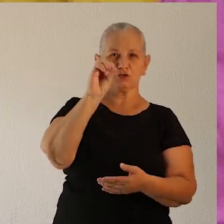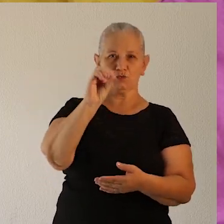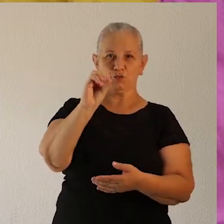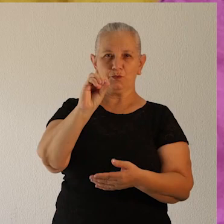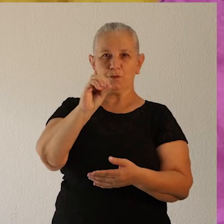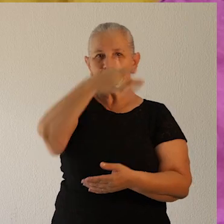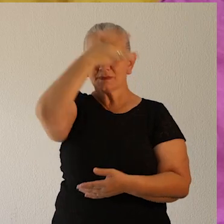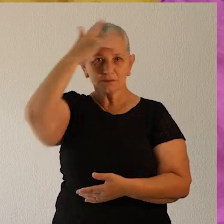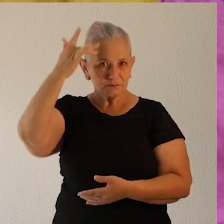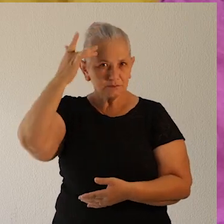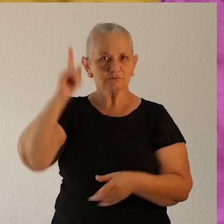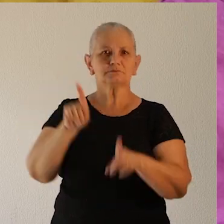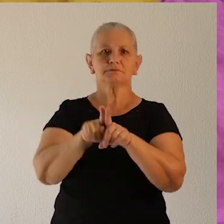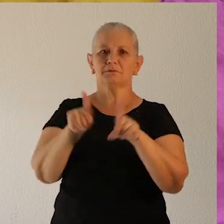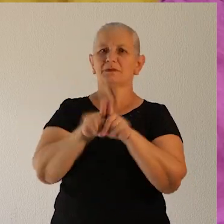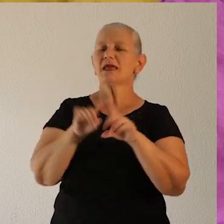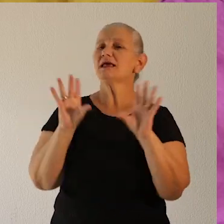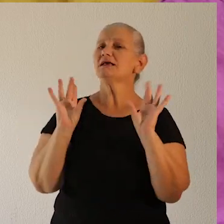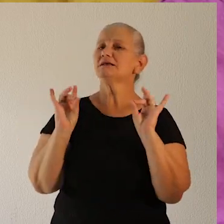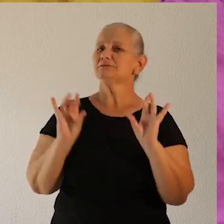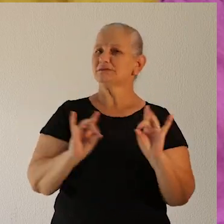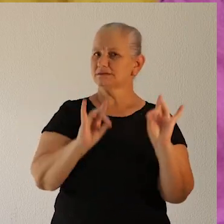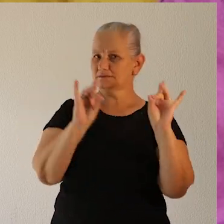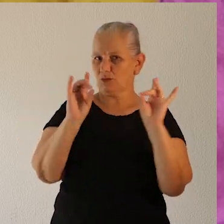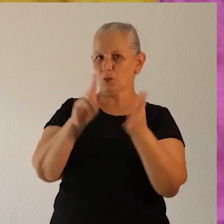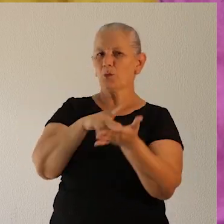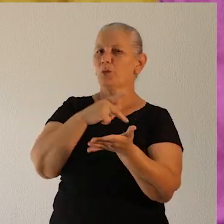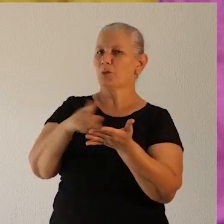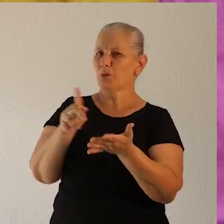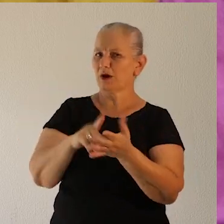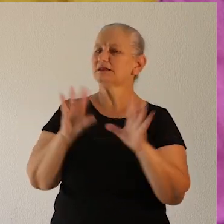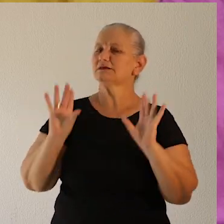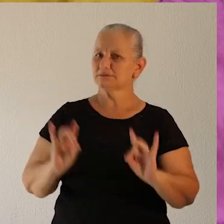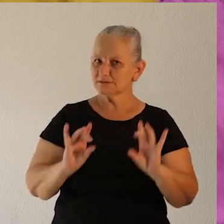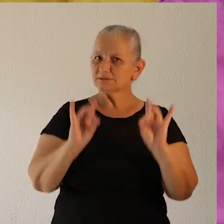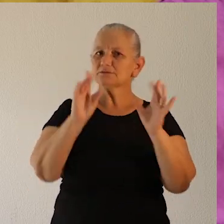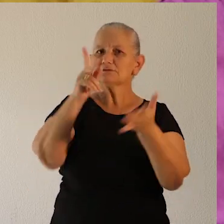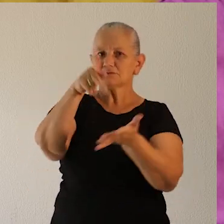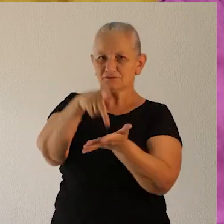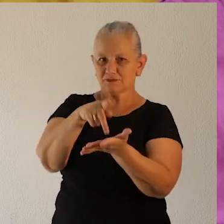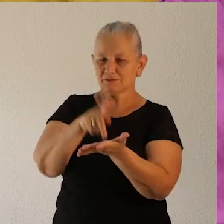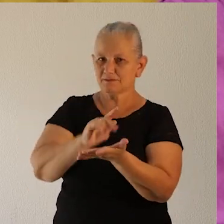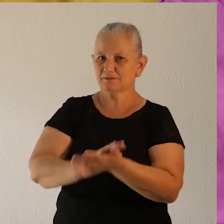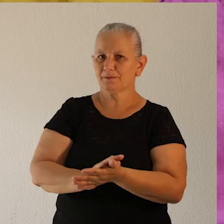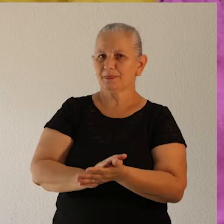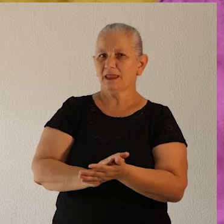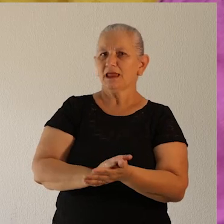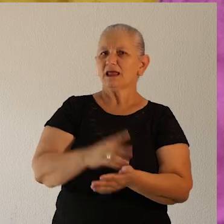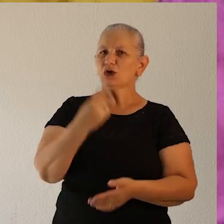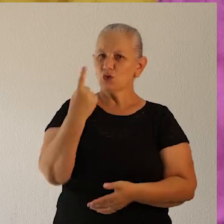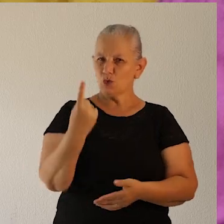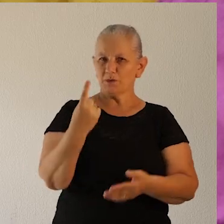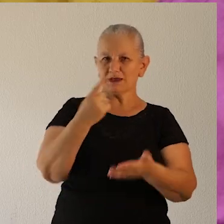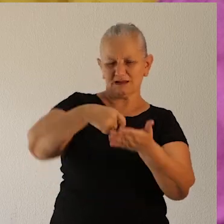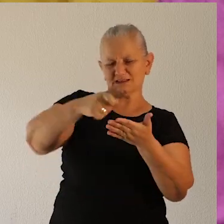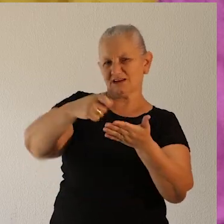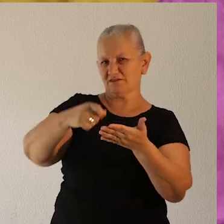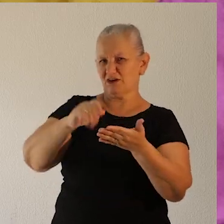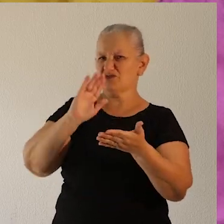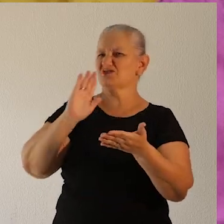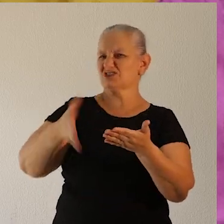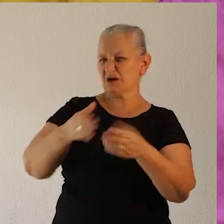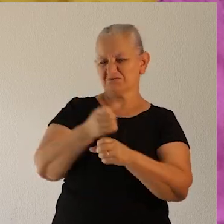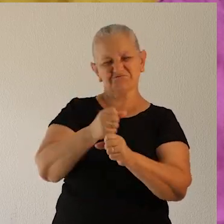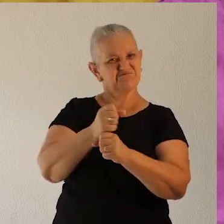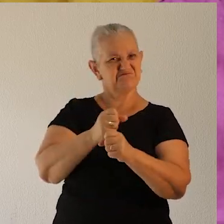Pessoa, especial, assim, e Cláudia esse não poema toca que nenhum instrumento. O essa pessoa instrumento é escreveu há o mais de 100 violão anos, e quem né? toca e